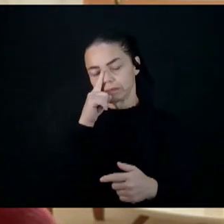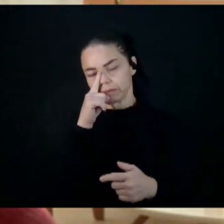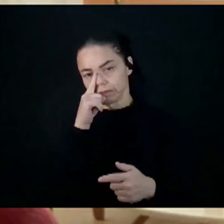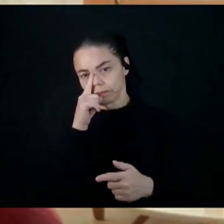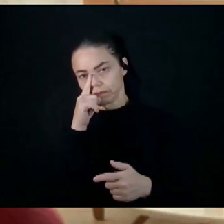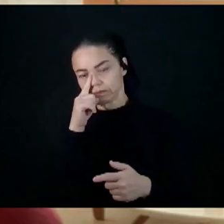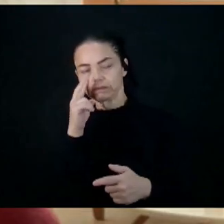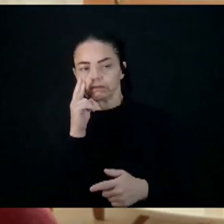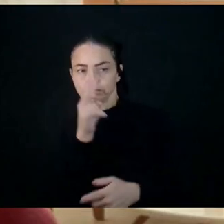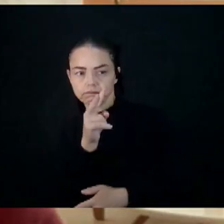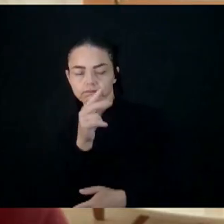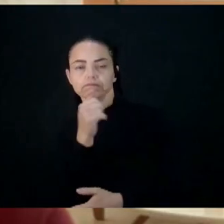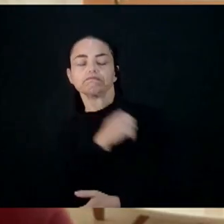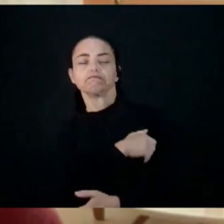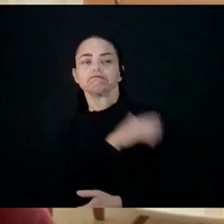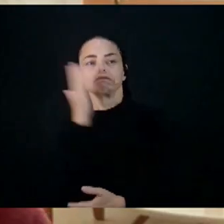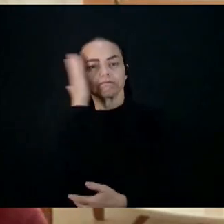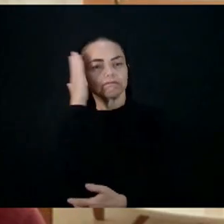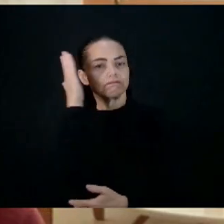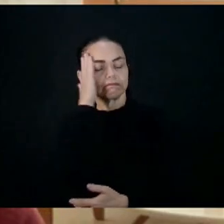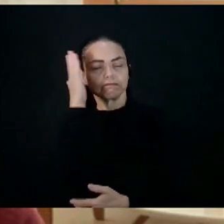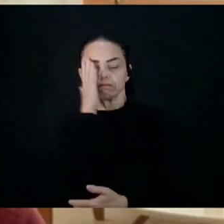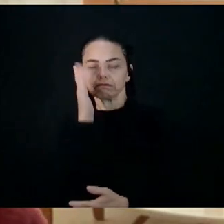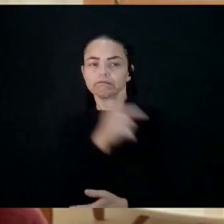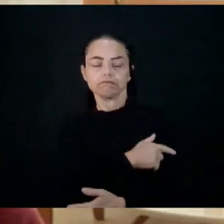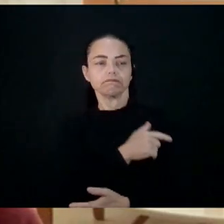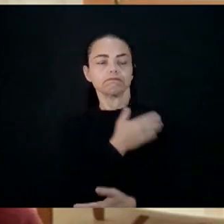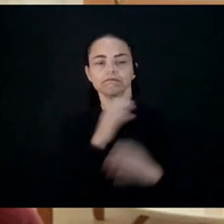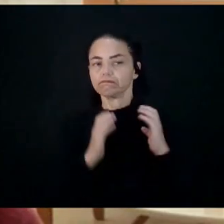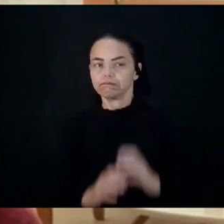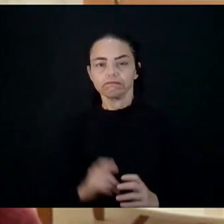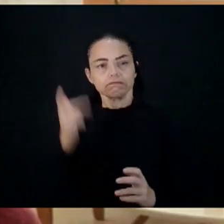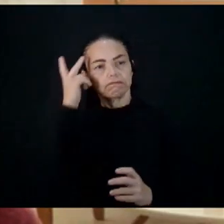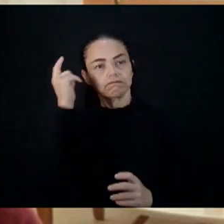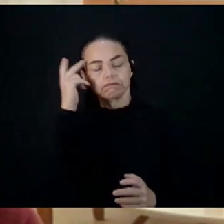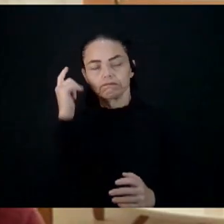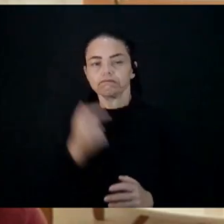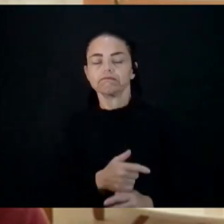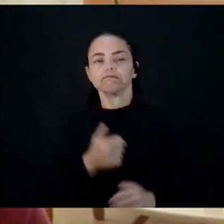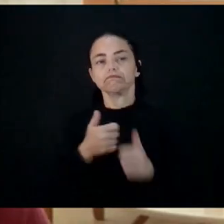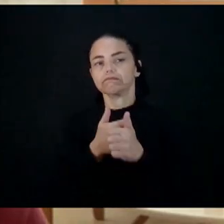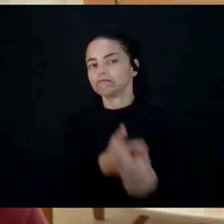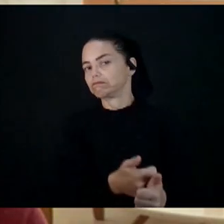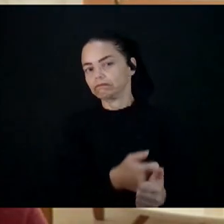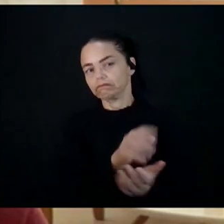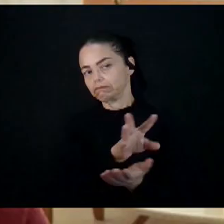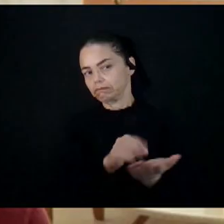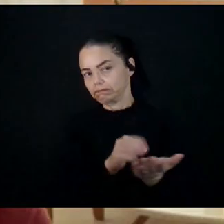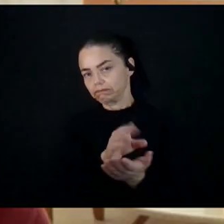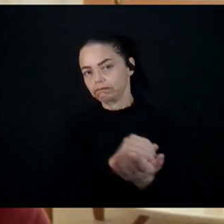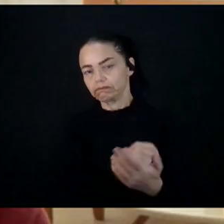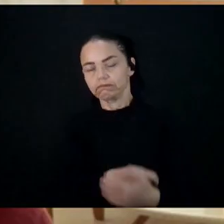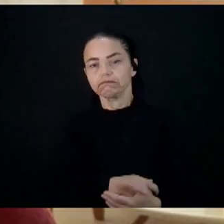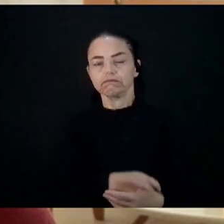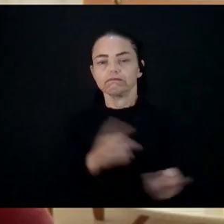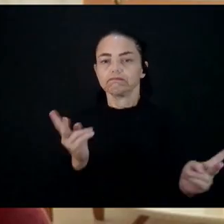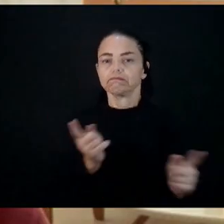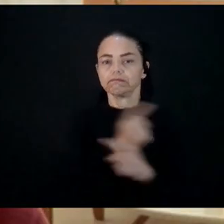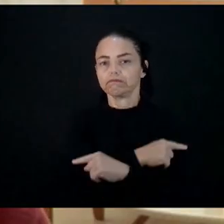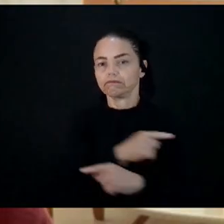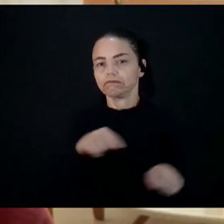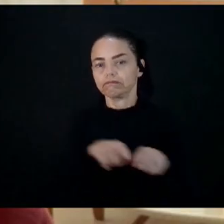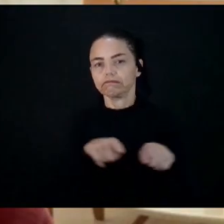vê isso, ela vai entender que esse padrão de comportamento é normal e vai segui-lo. Porém, o contrário também